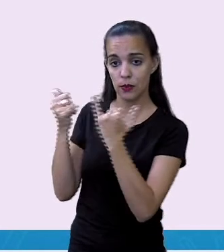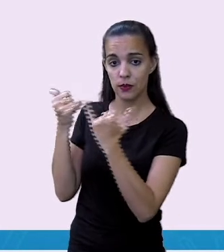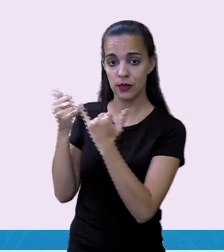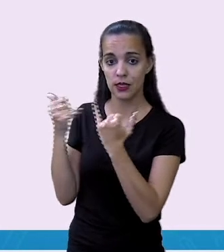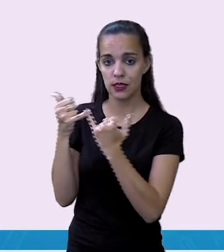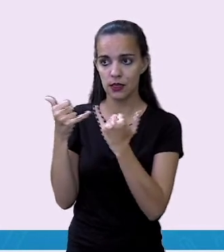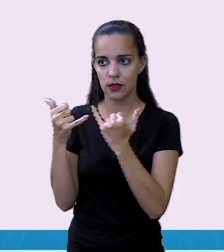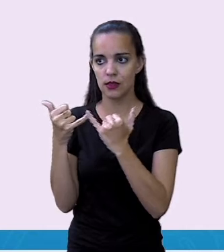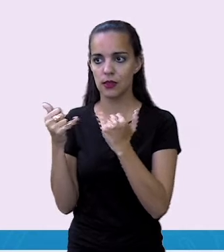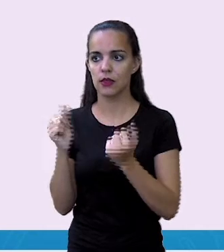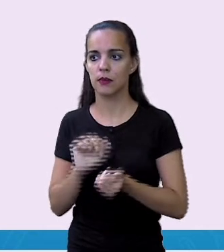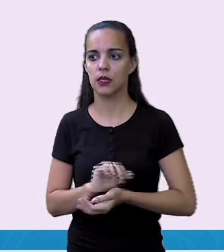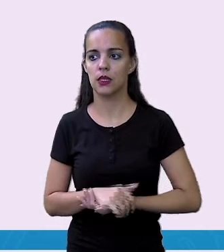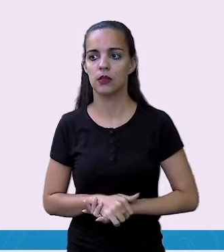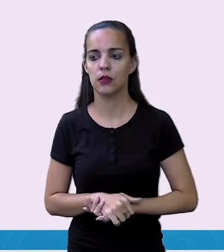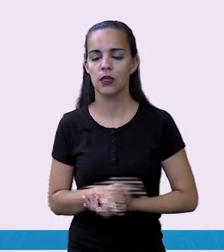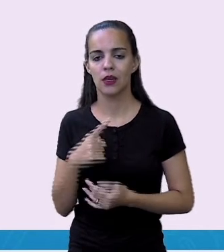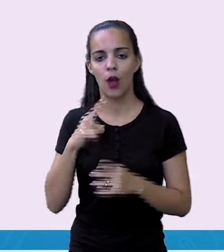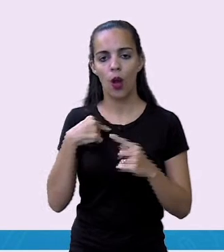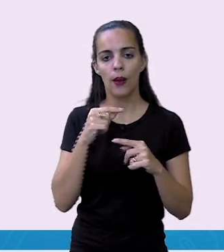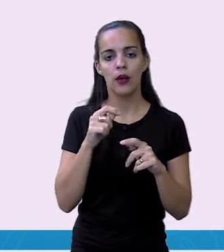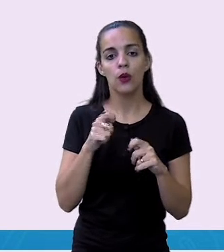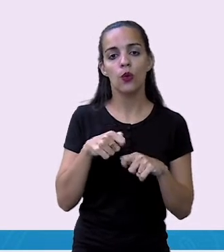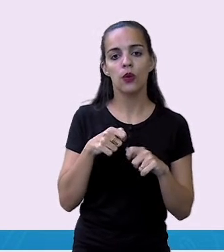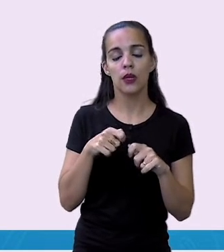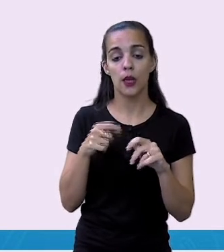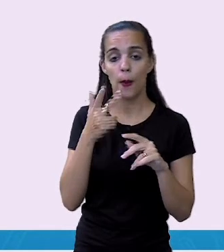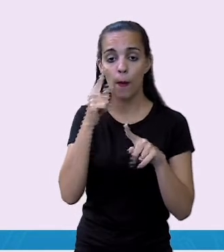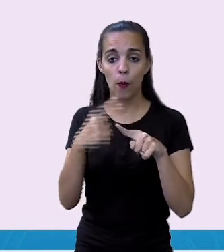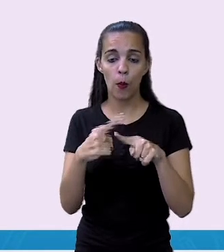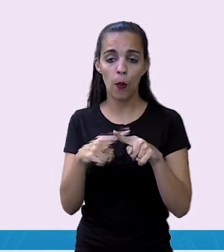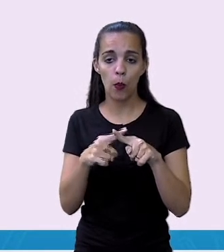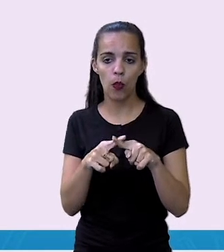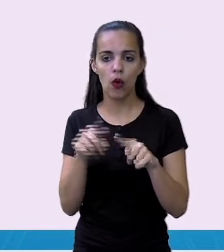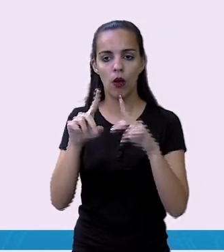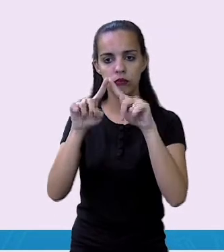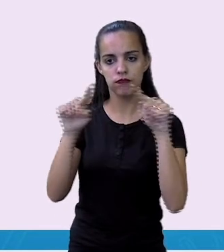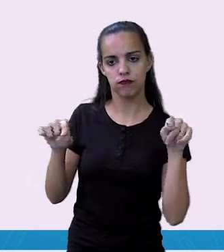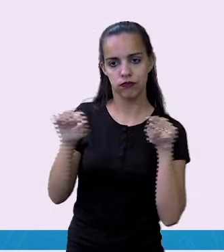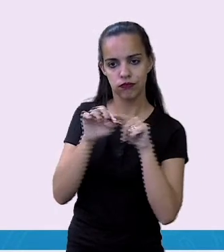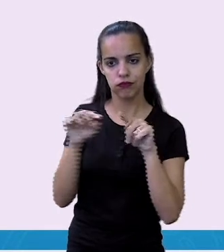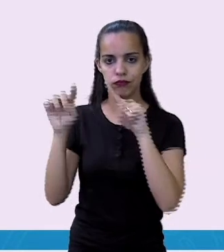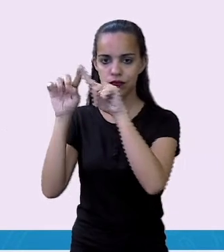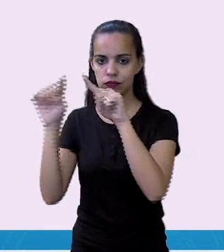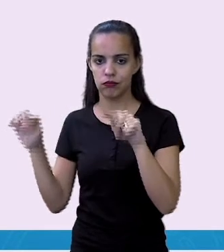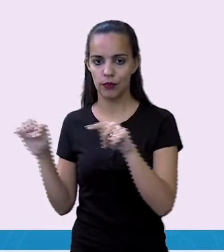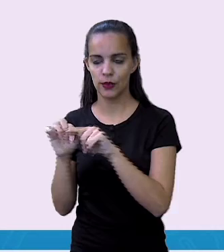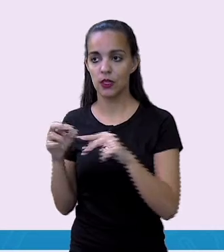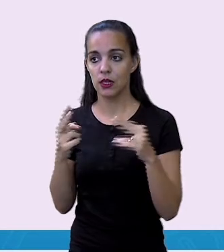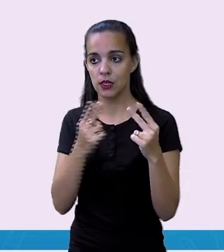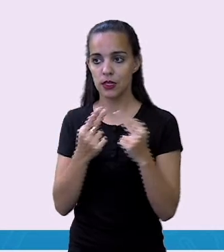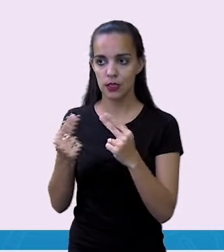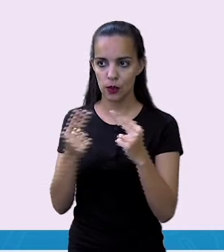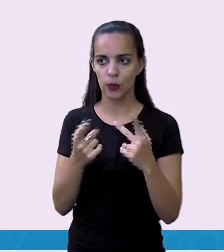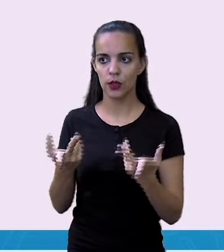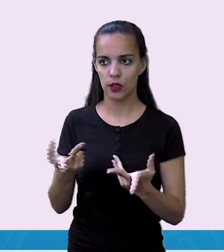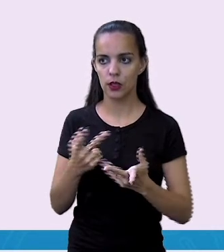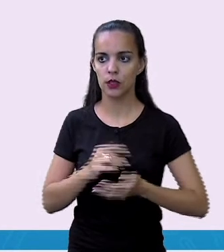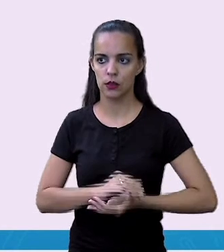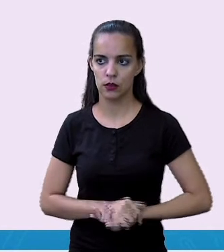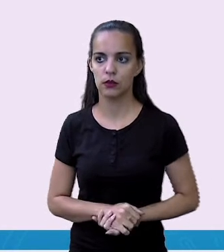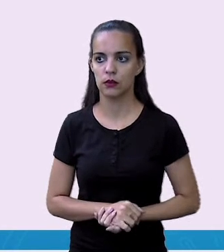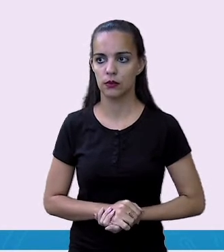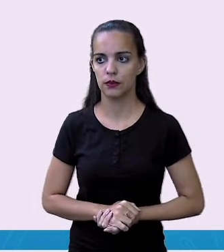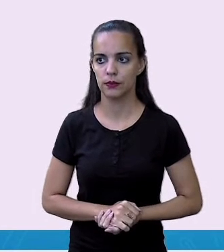finalizar como o triângulo ABC é semelhante ao triângulo A',